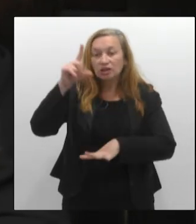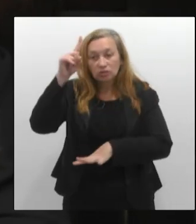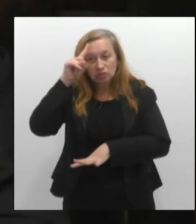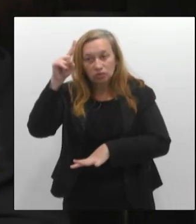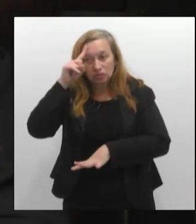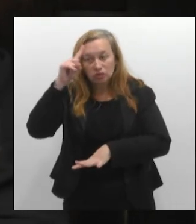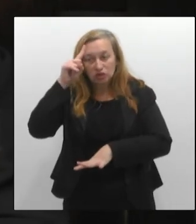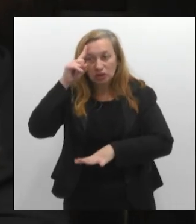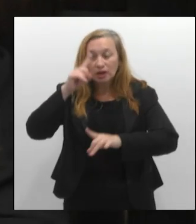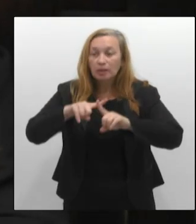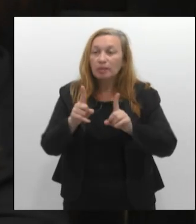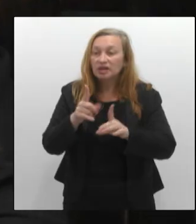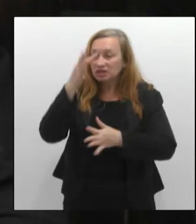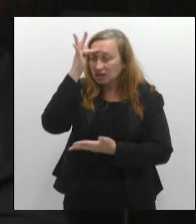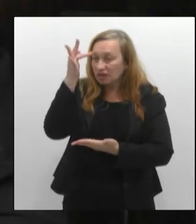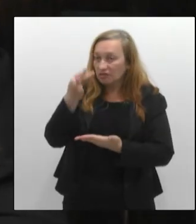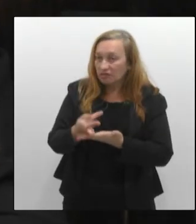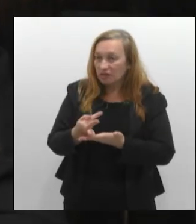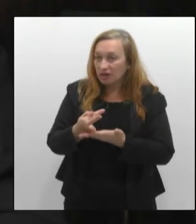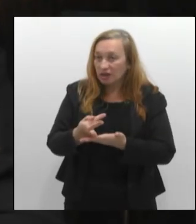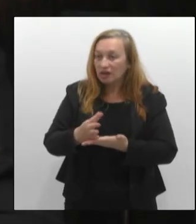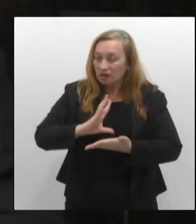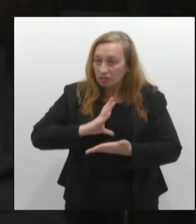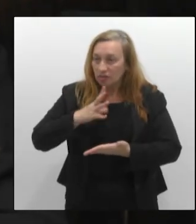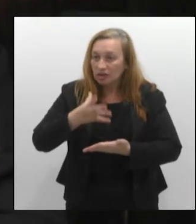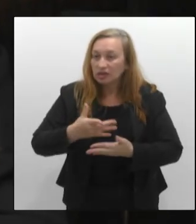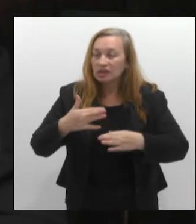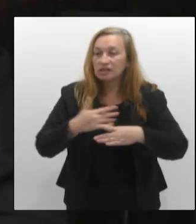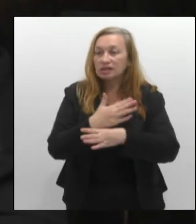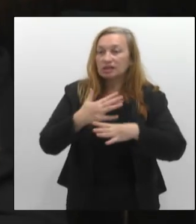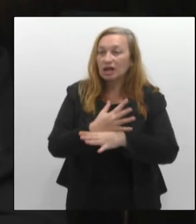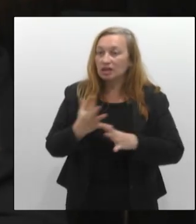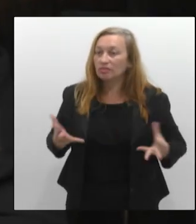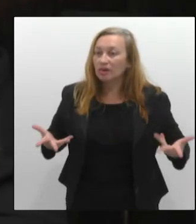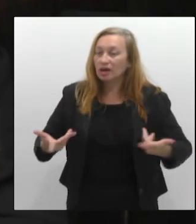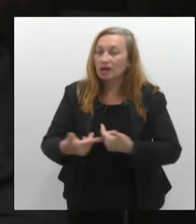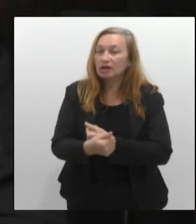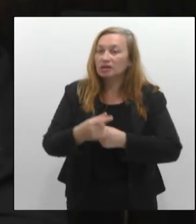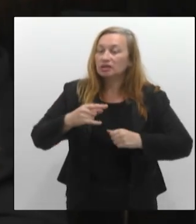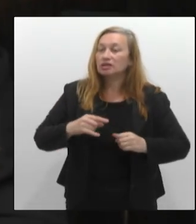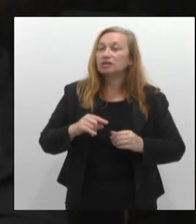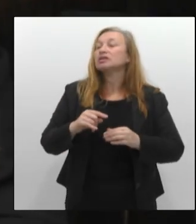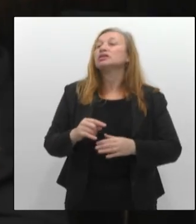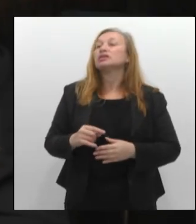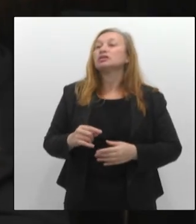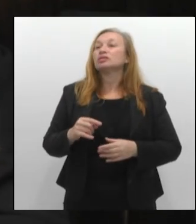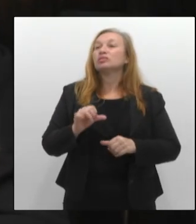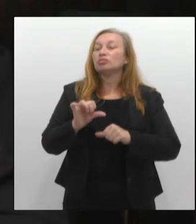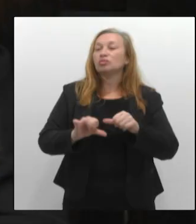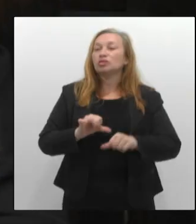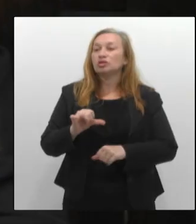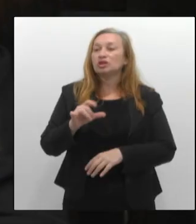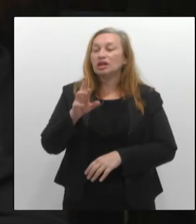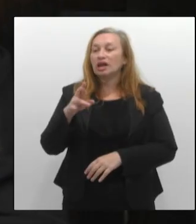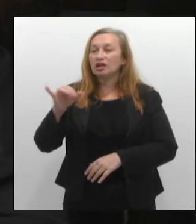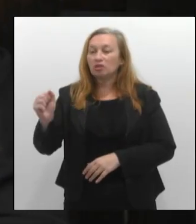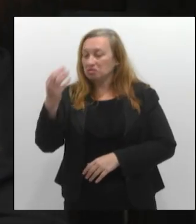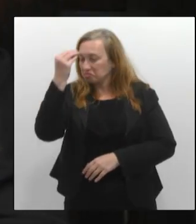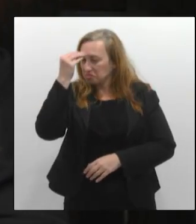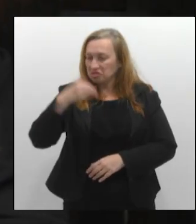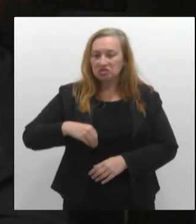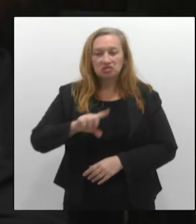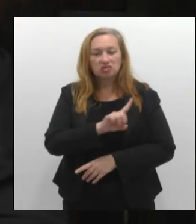levando com fé a construção dessa cidade maravilhosa. Isso modelou o caráter carioca. Não desanima diante